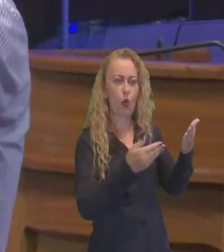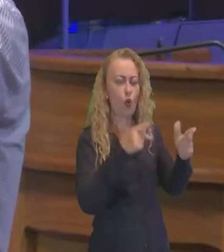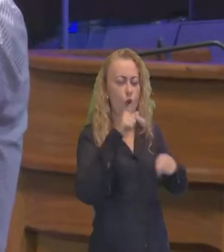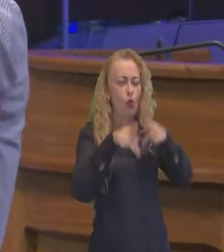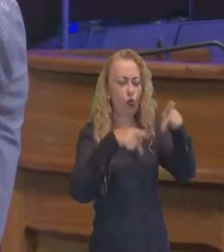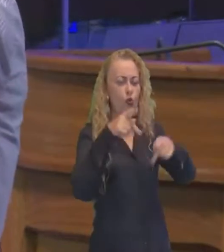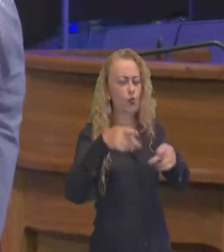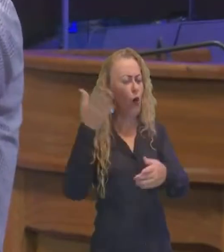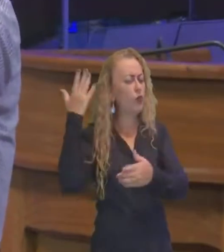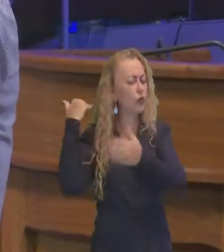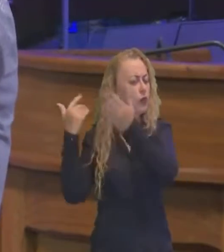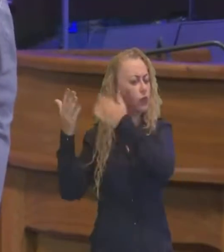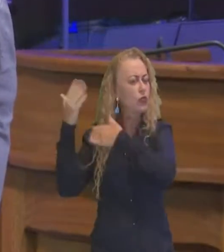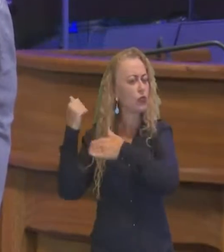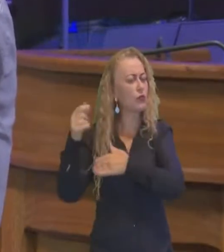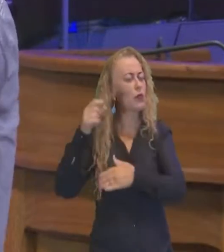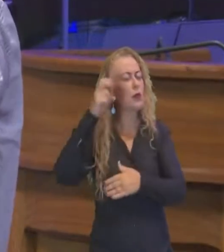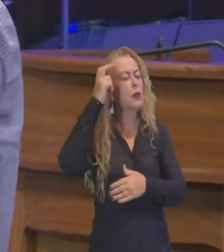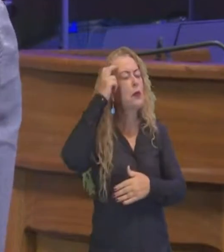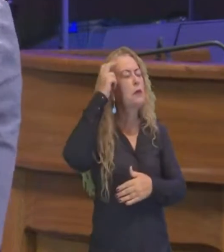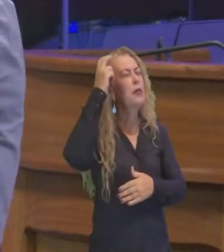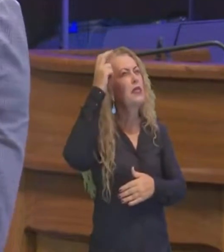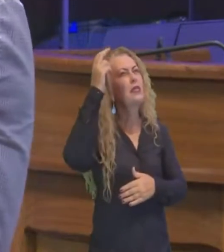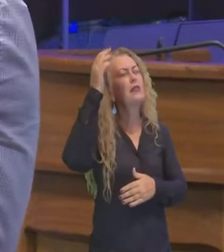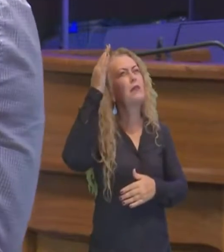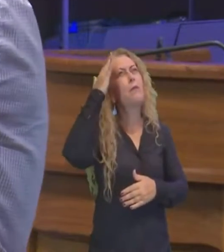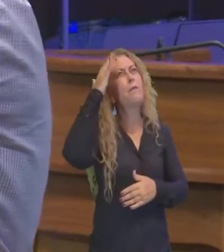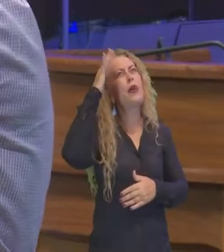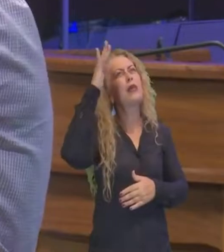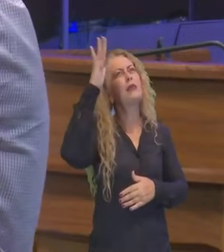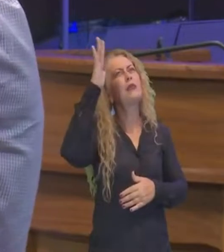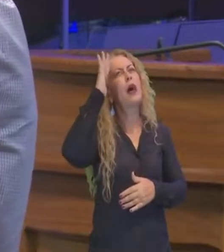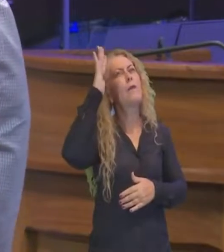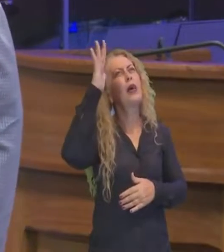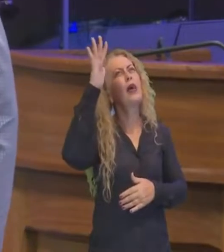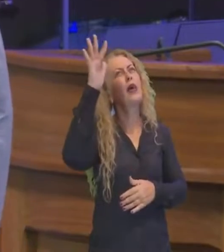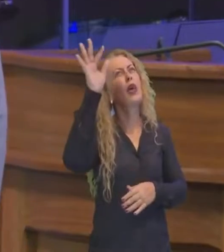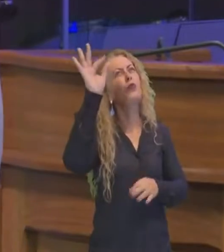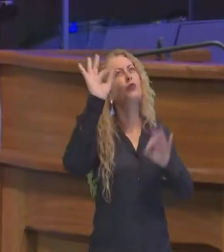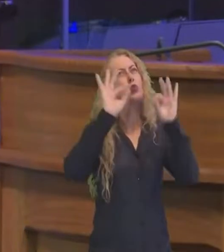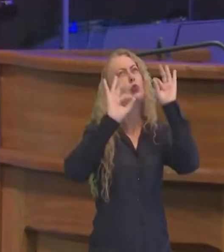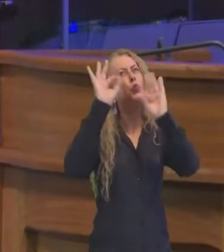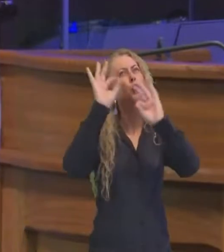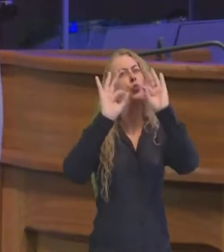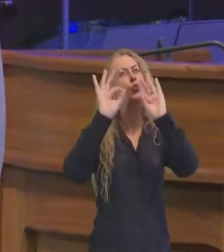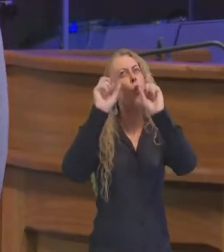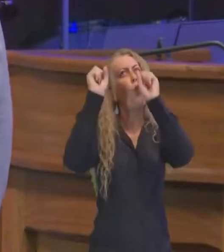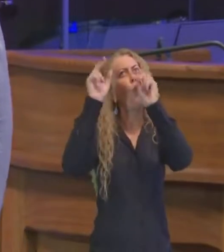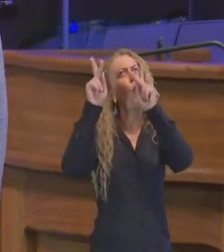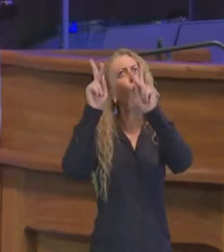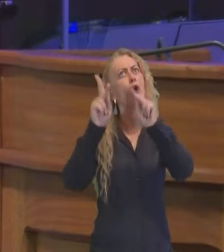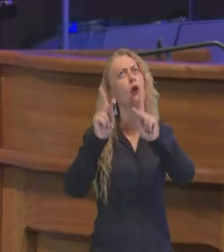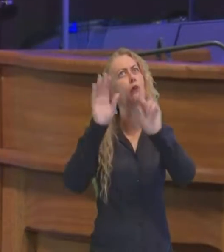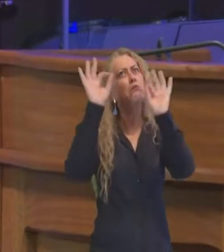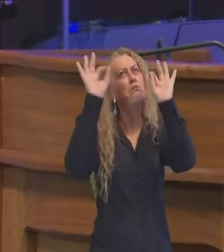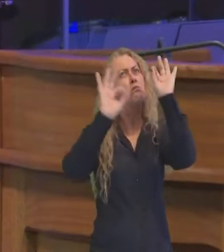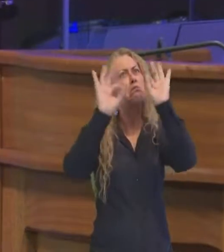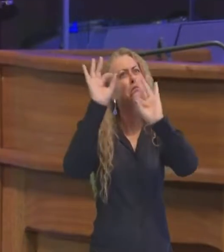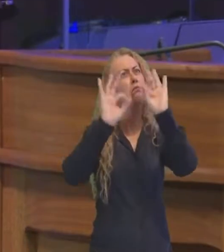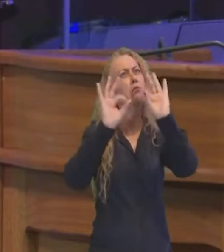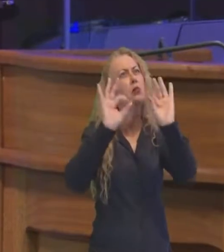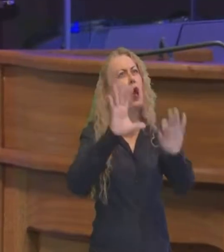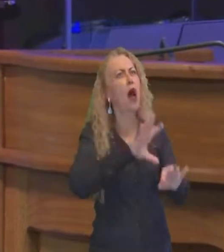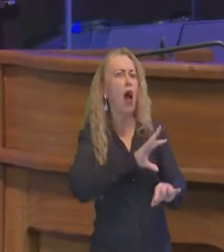aquelas pessoas do pensamento, da lógica, aquelas pessoas que pensavam o amor